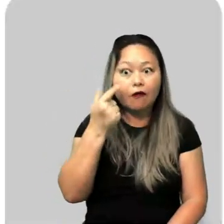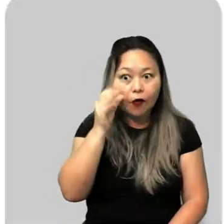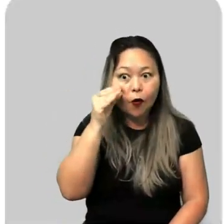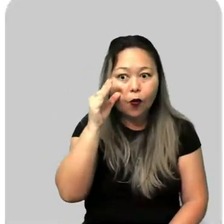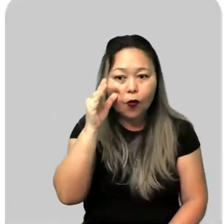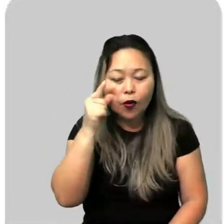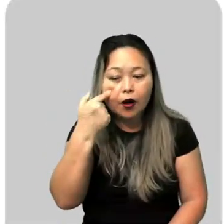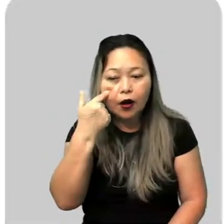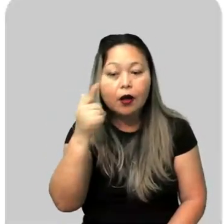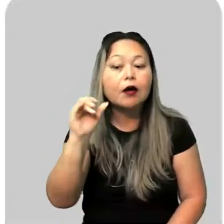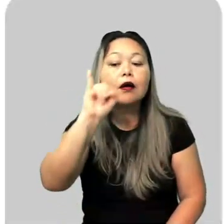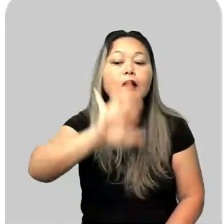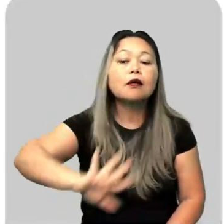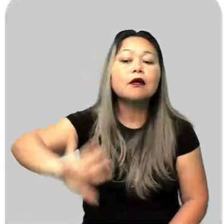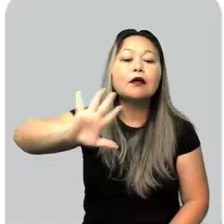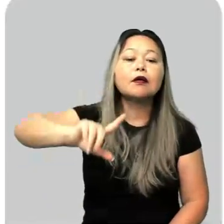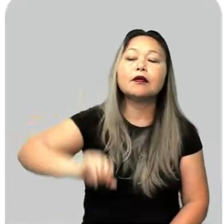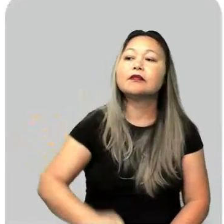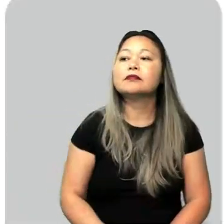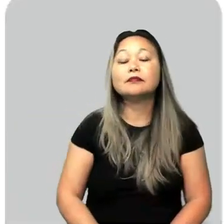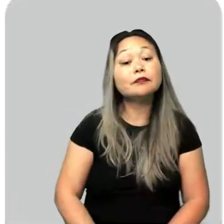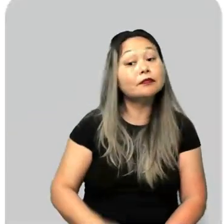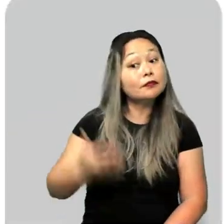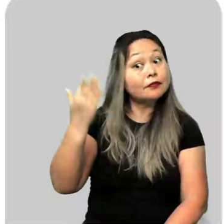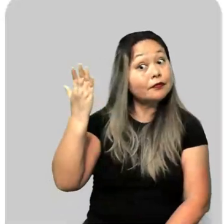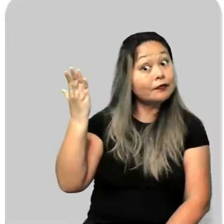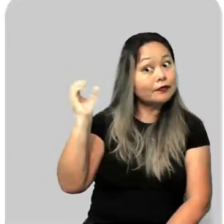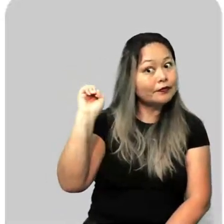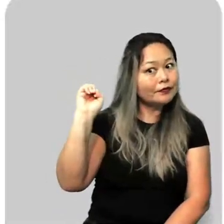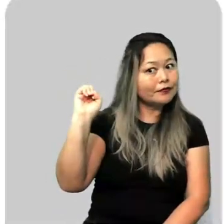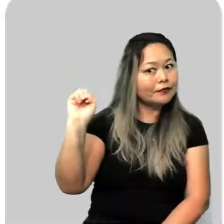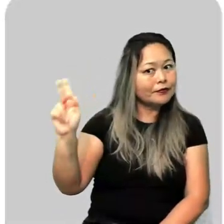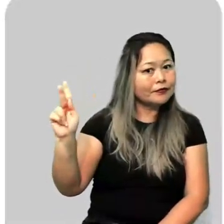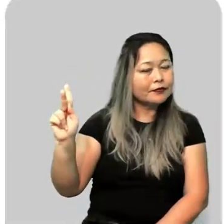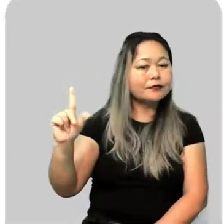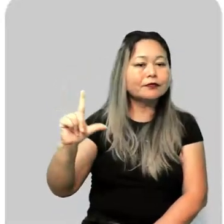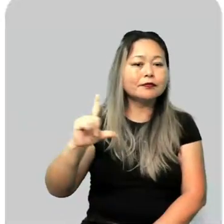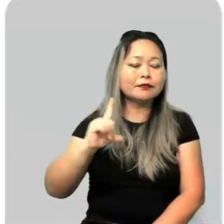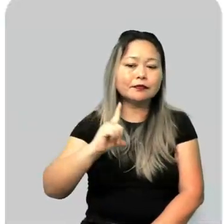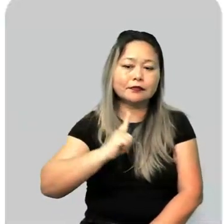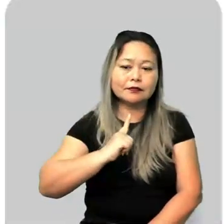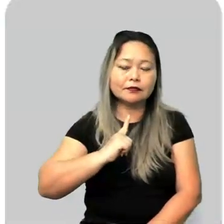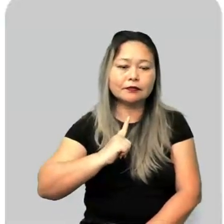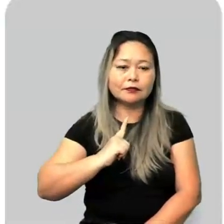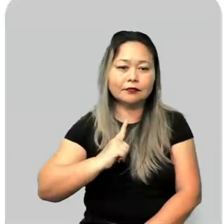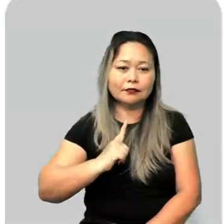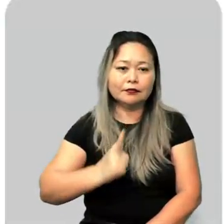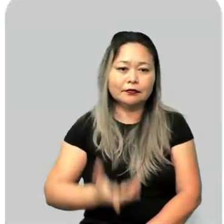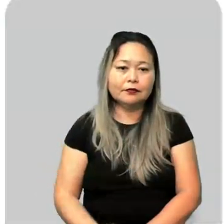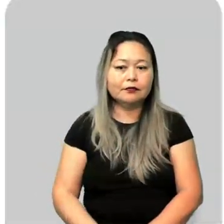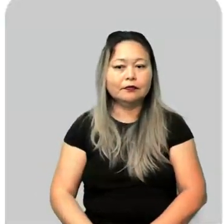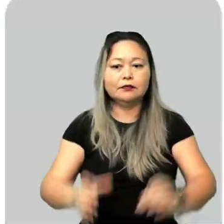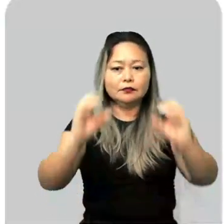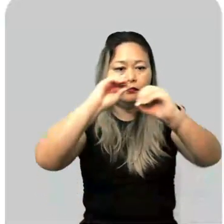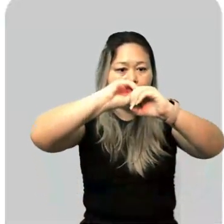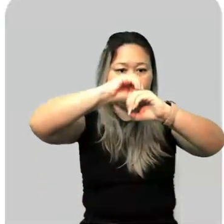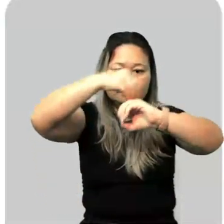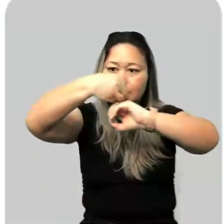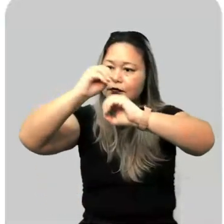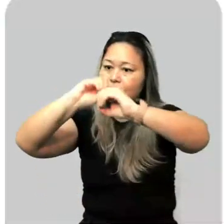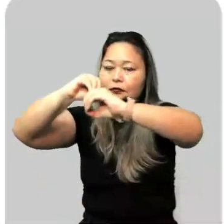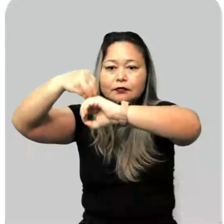curioso? Então, vamos ver qual é essa figura. Ok. Nós temos aí 2 moléculas